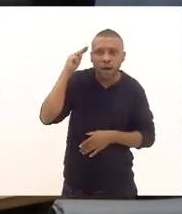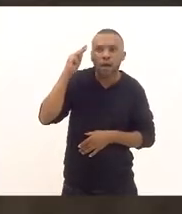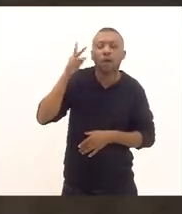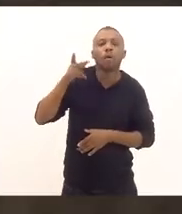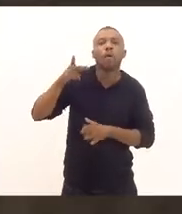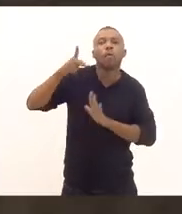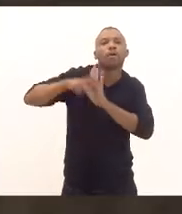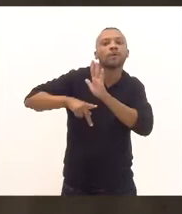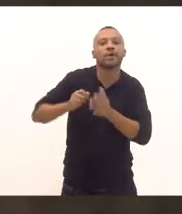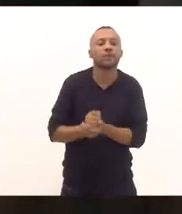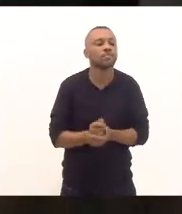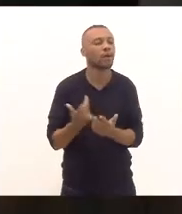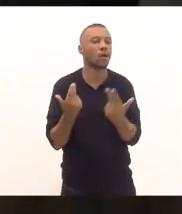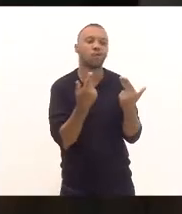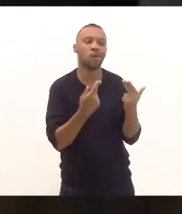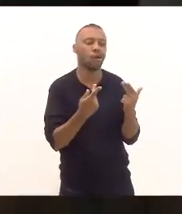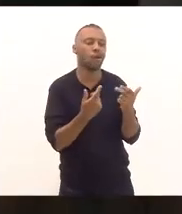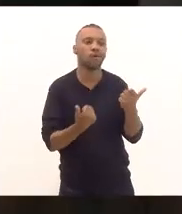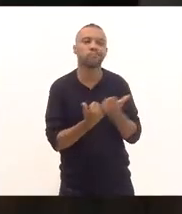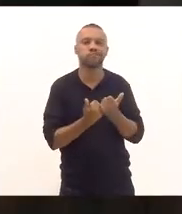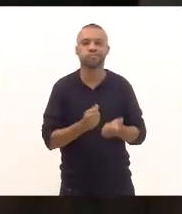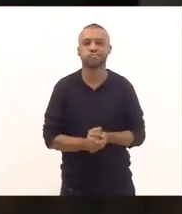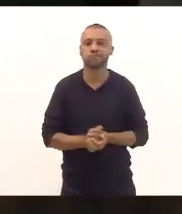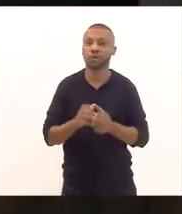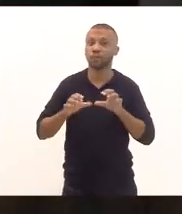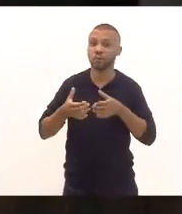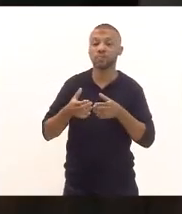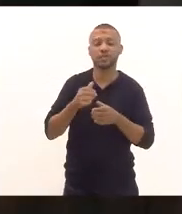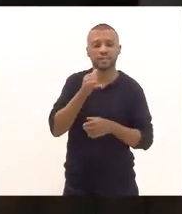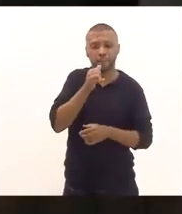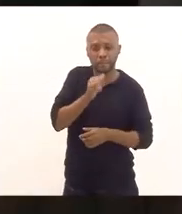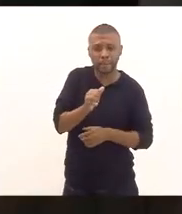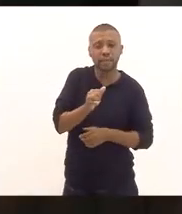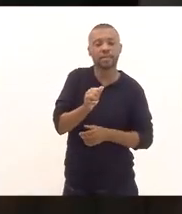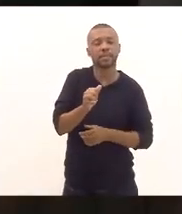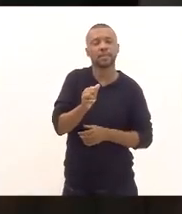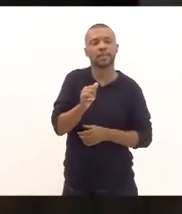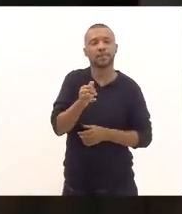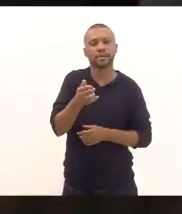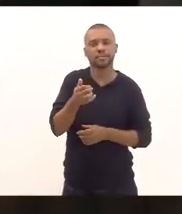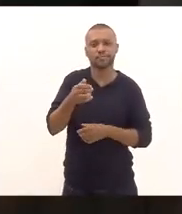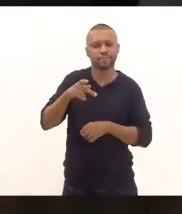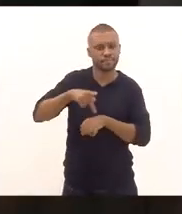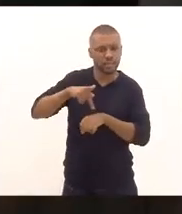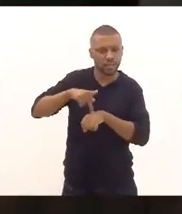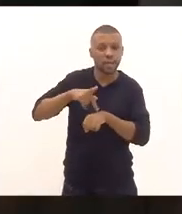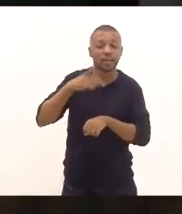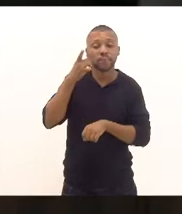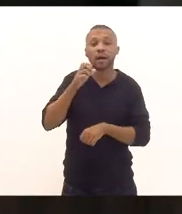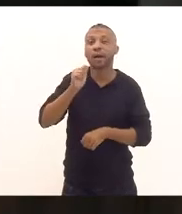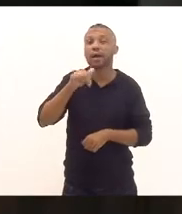acompanha ccj da comissão de Minas e energia Ah tá do Anderson Moraes